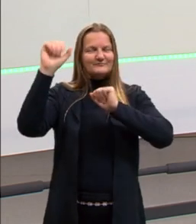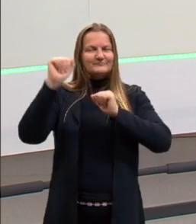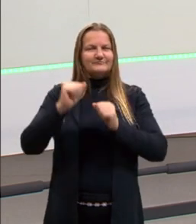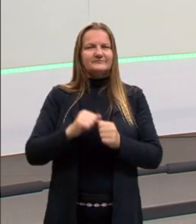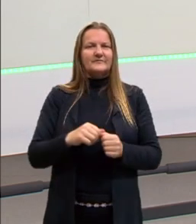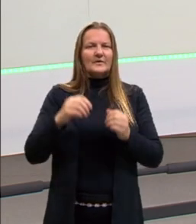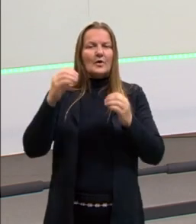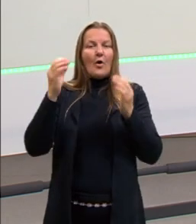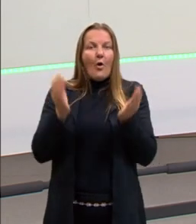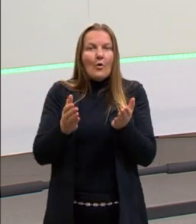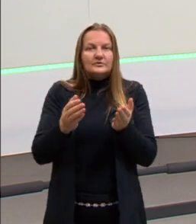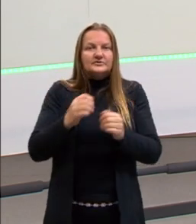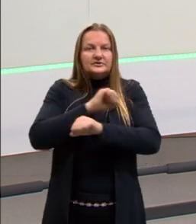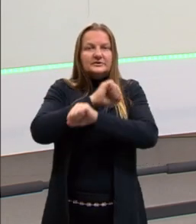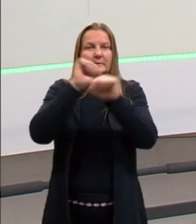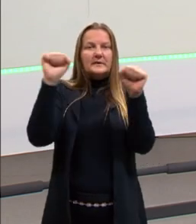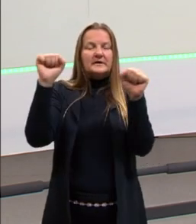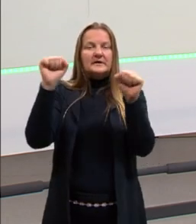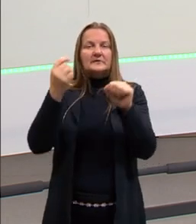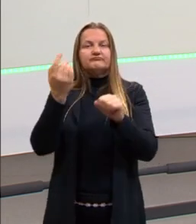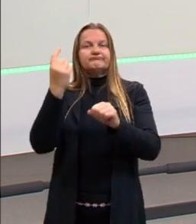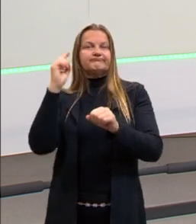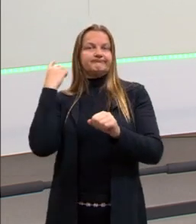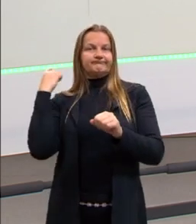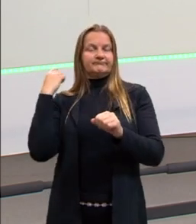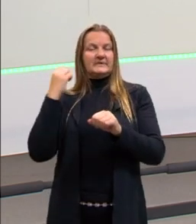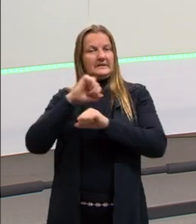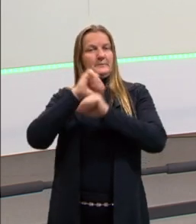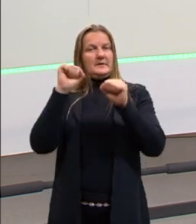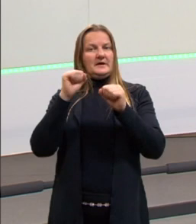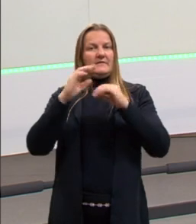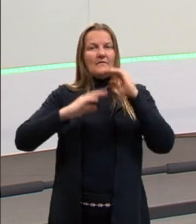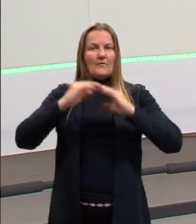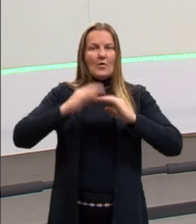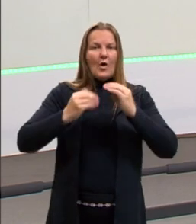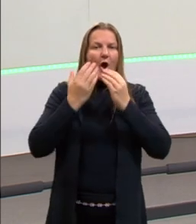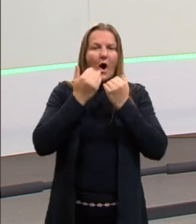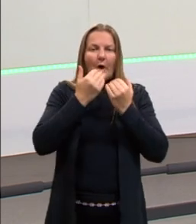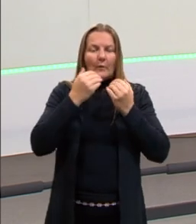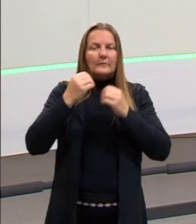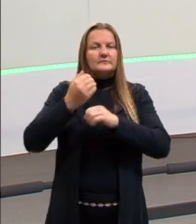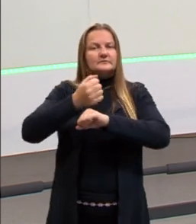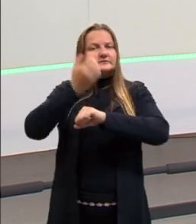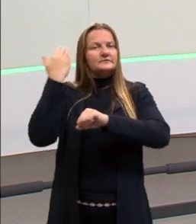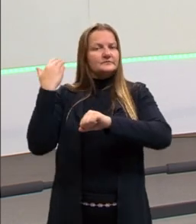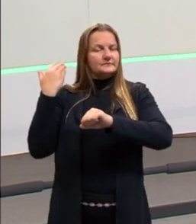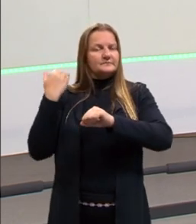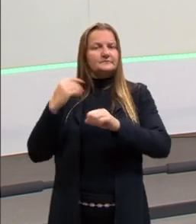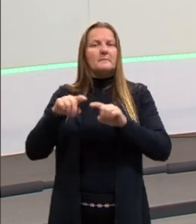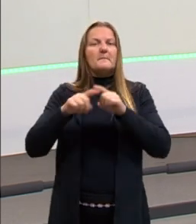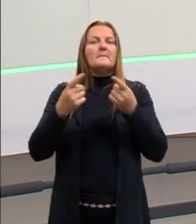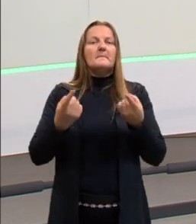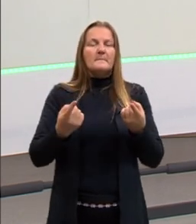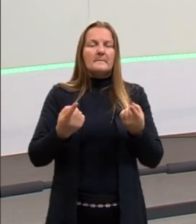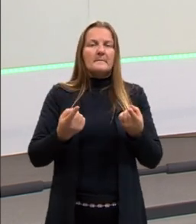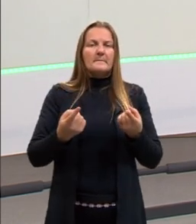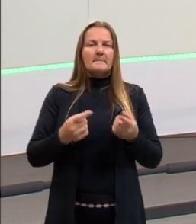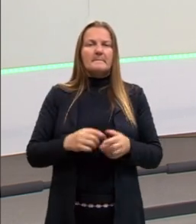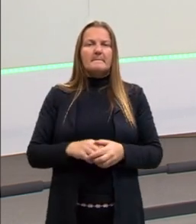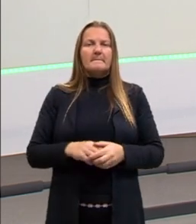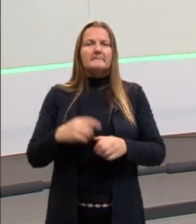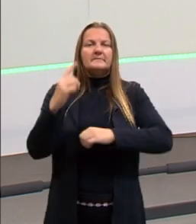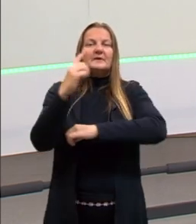passado né já aconteceu já comi então ação é pretérito é passado mas